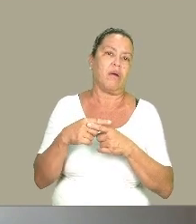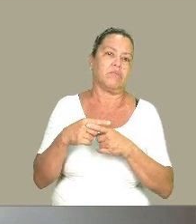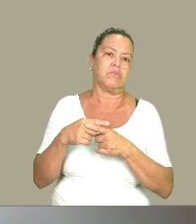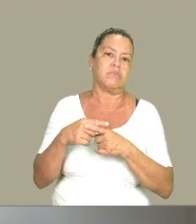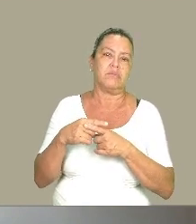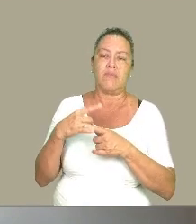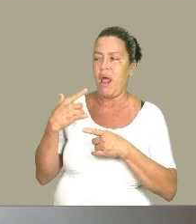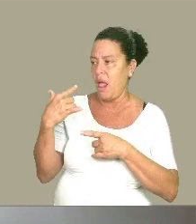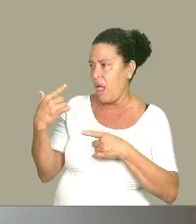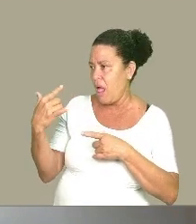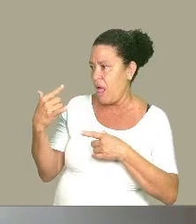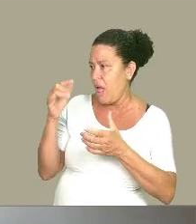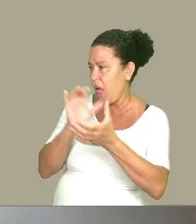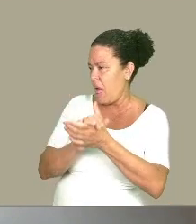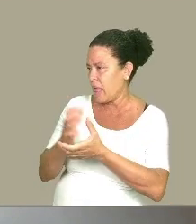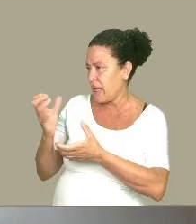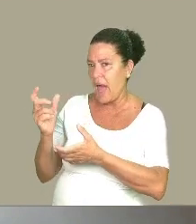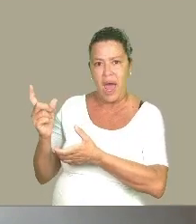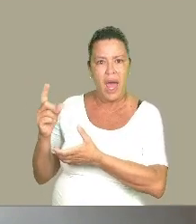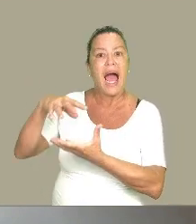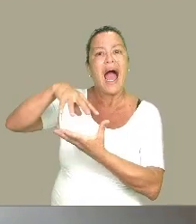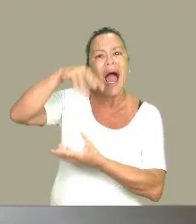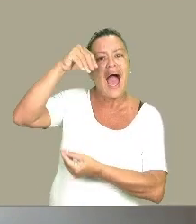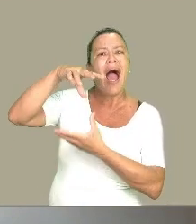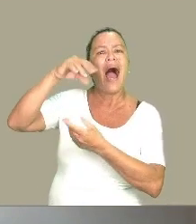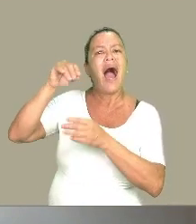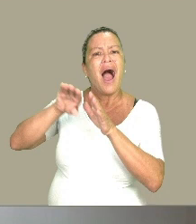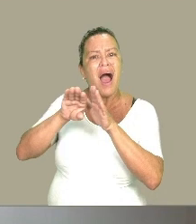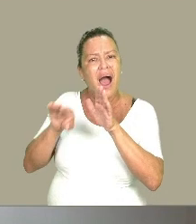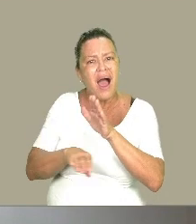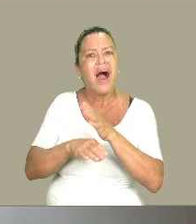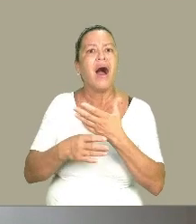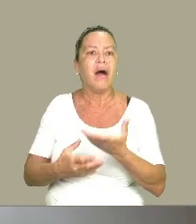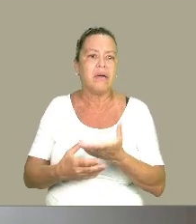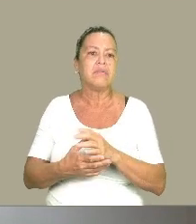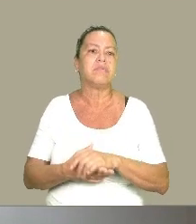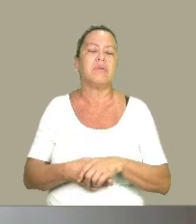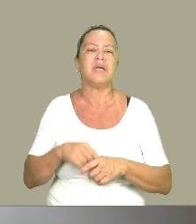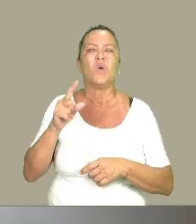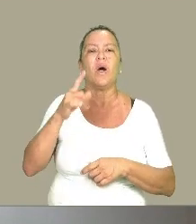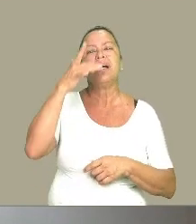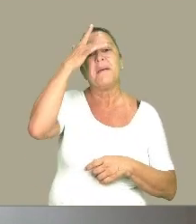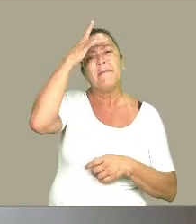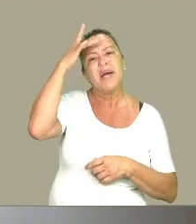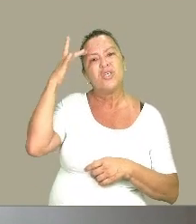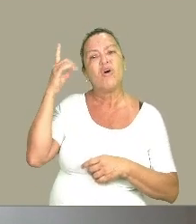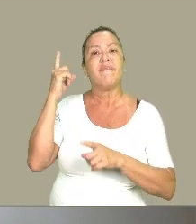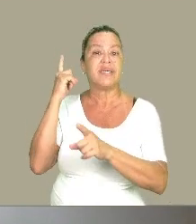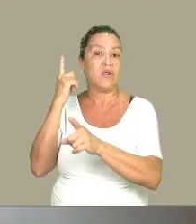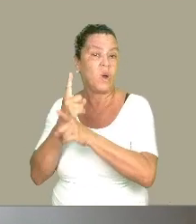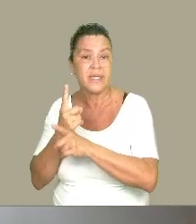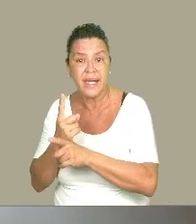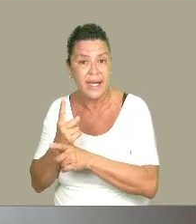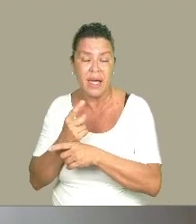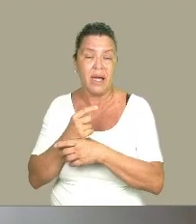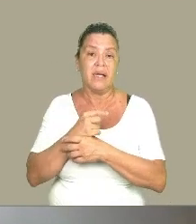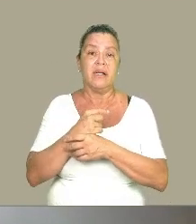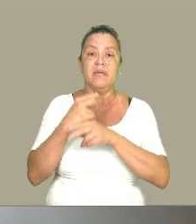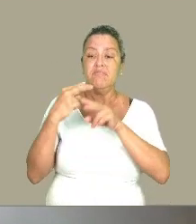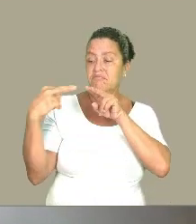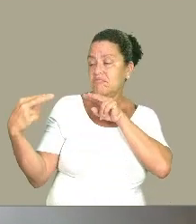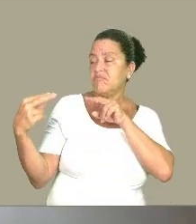momentânea, de almas ainda inferiorizadas. São aquelas pessoas que vão se encontrar, que se veem,